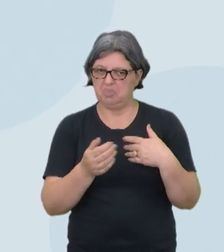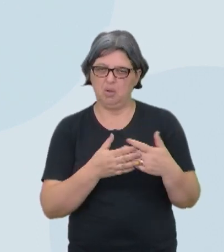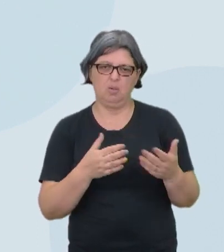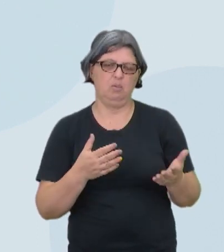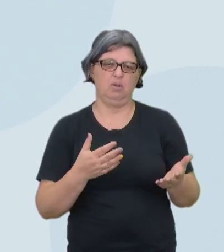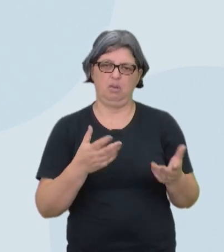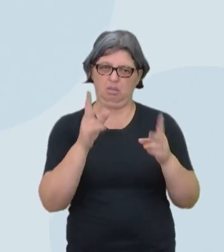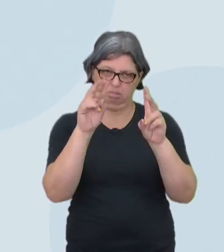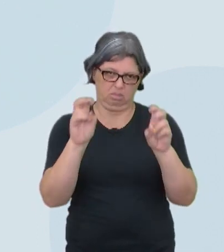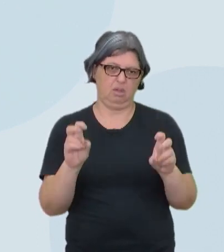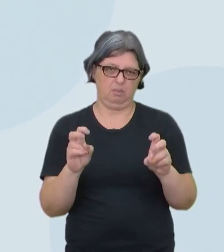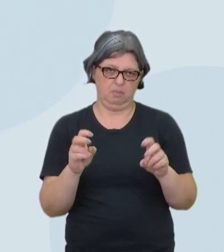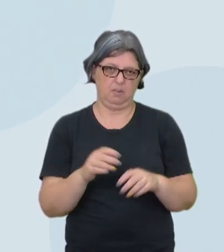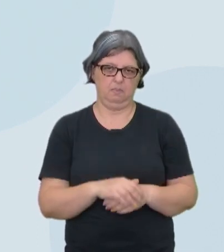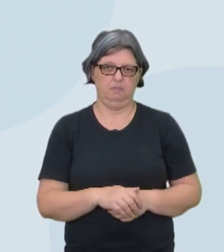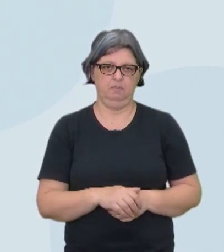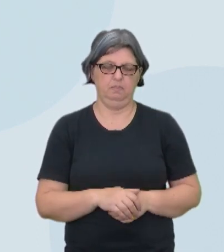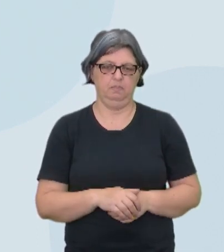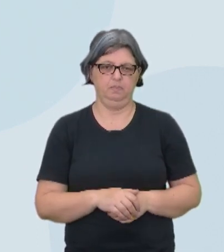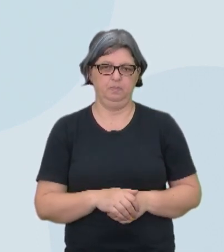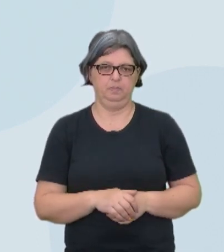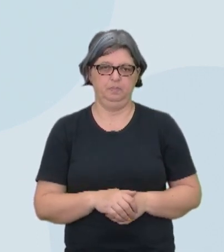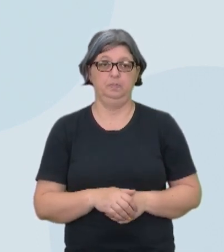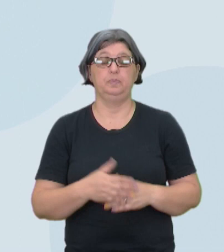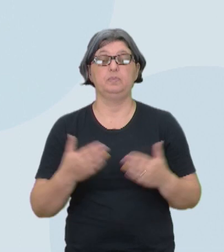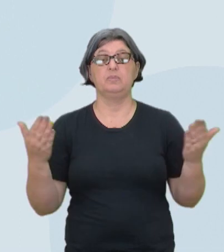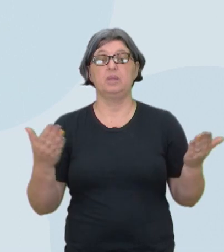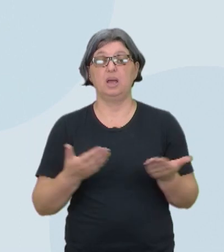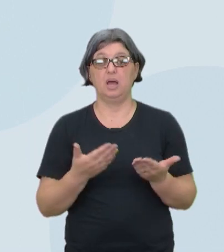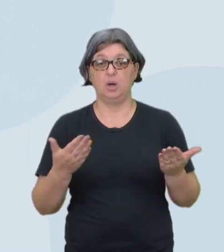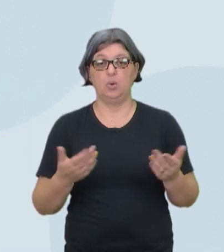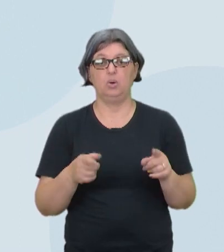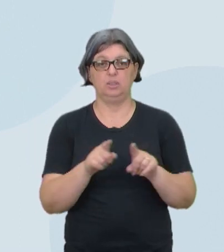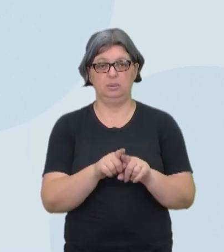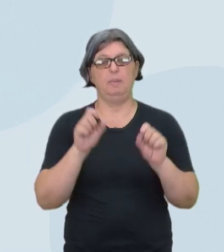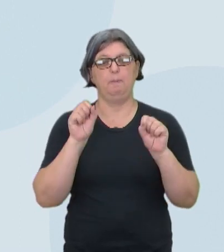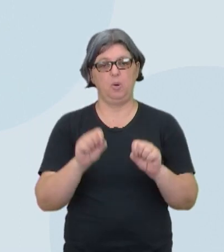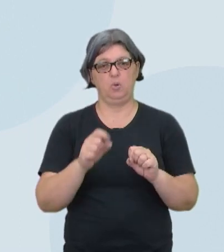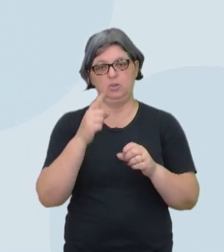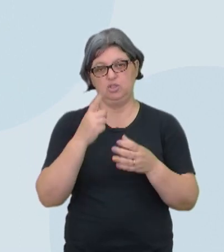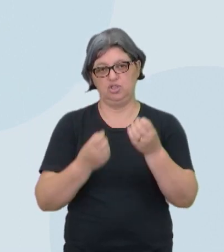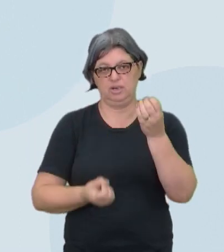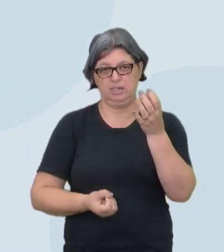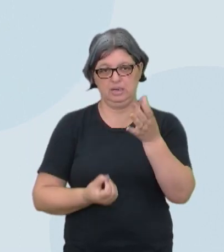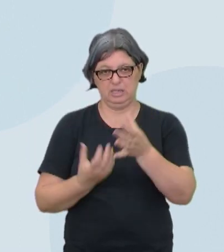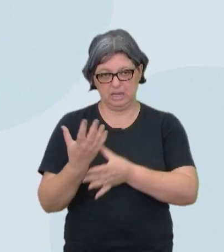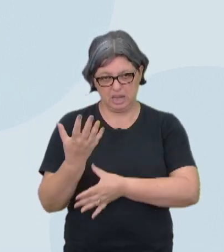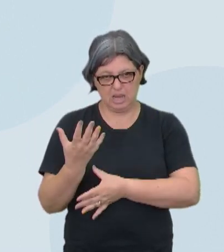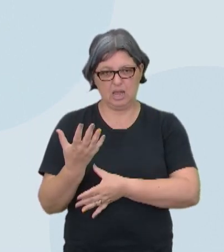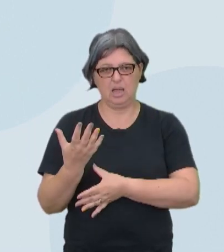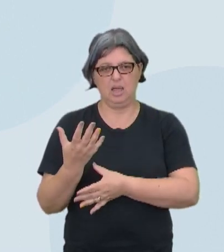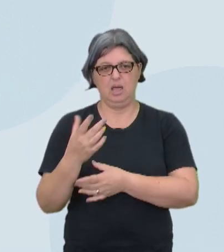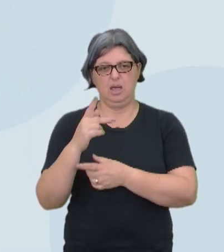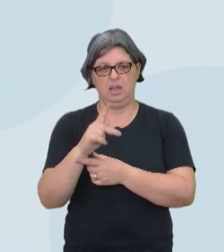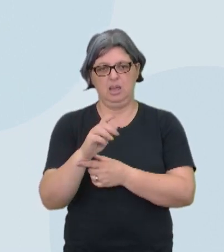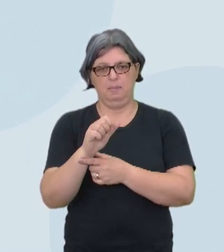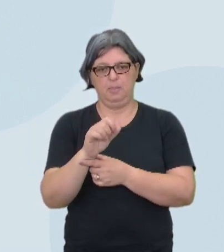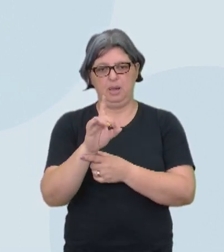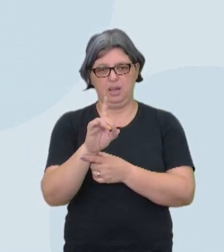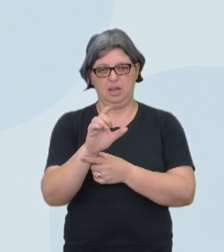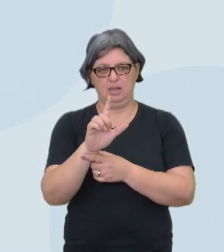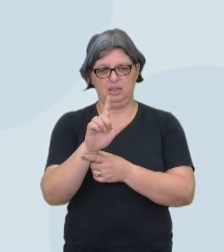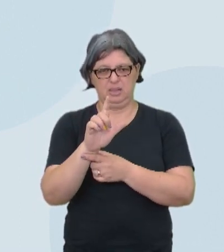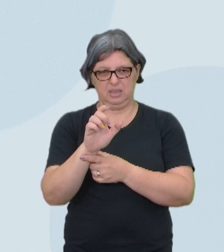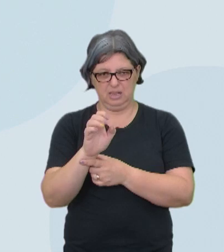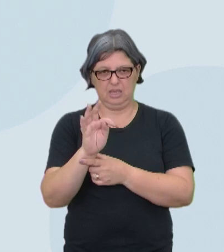aqui. Tranquilo? E agora, aí eu falei também que vocês poderiam criar um Padlet, e acesso, um